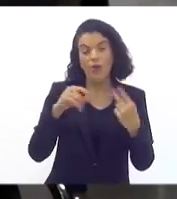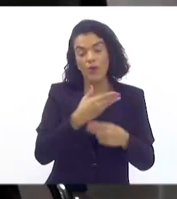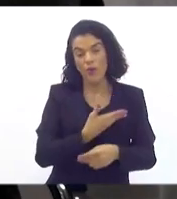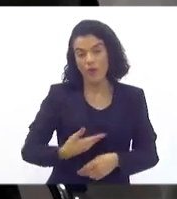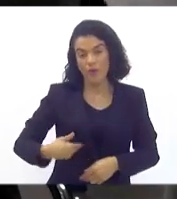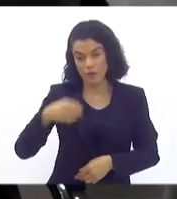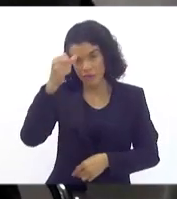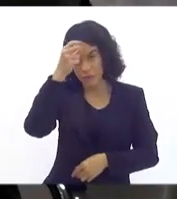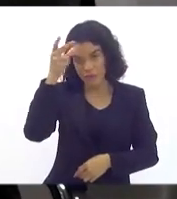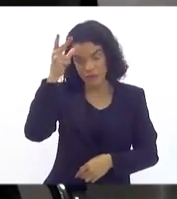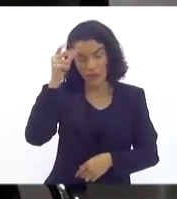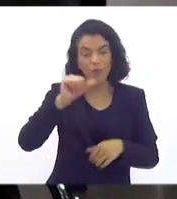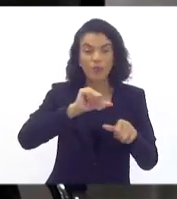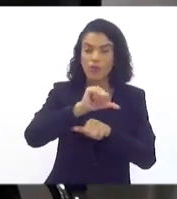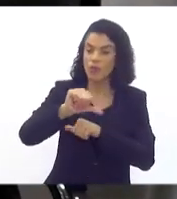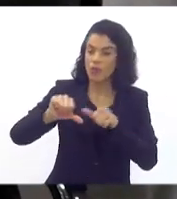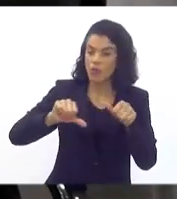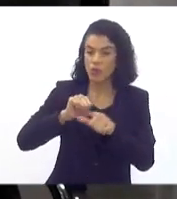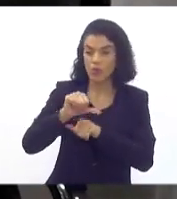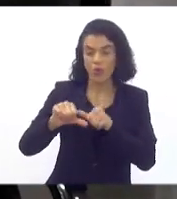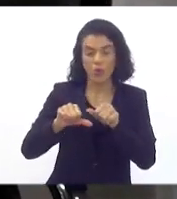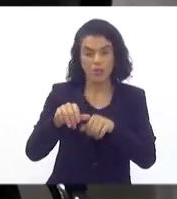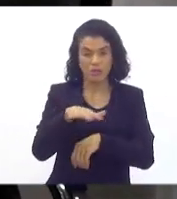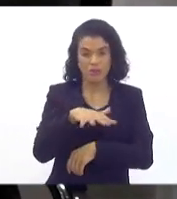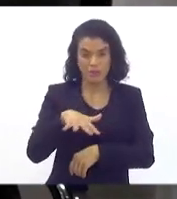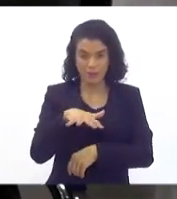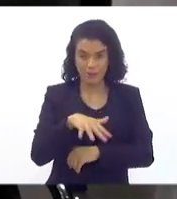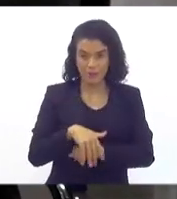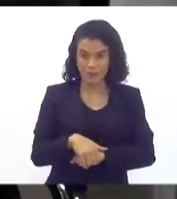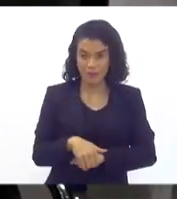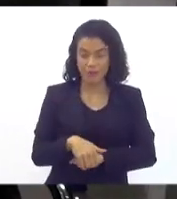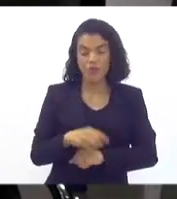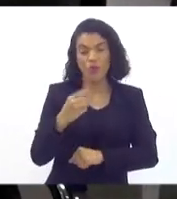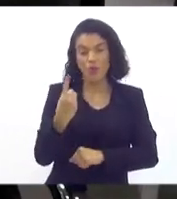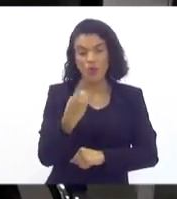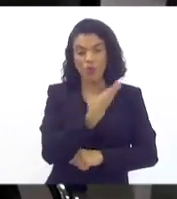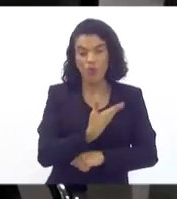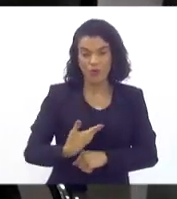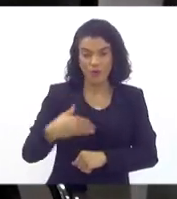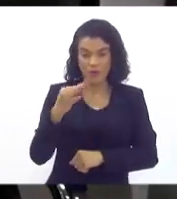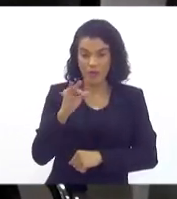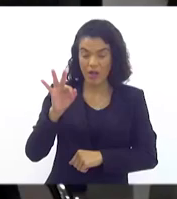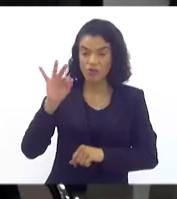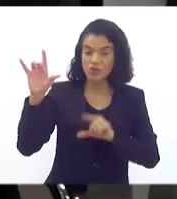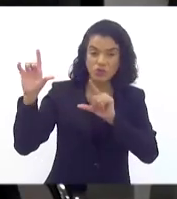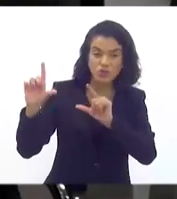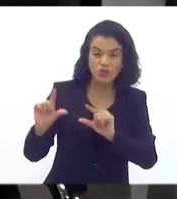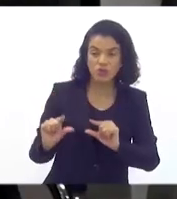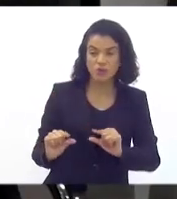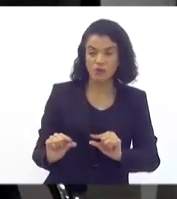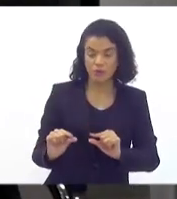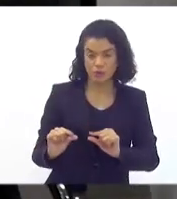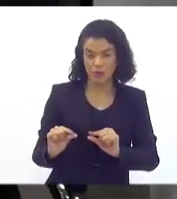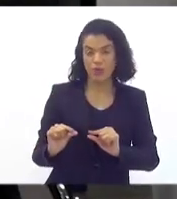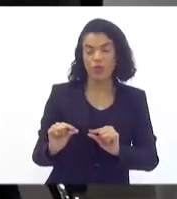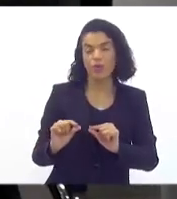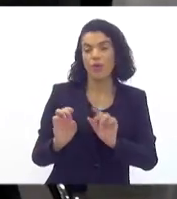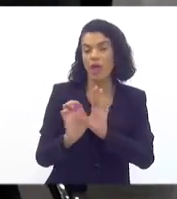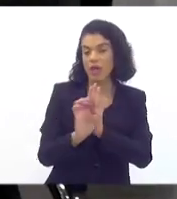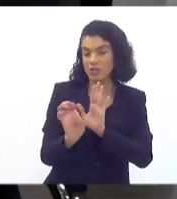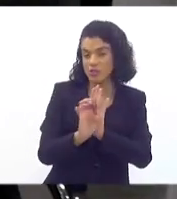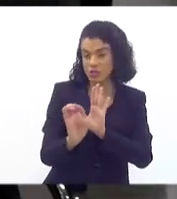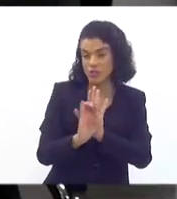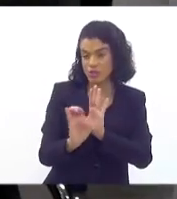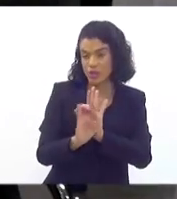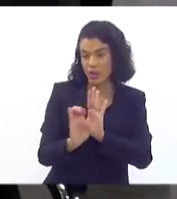do Rio de Janeiro alteraram profundamente essa situação um governo federal reduziu fez o edital de renovação